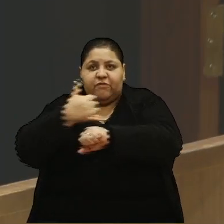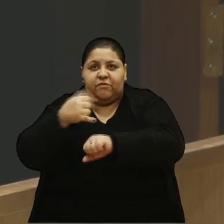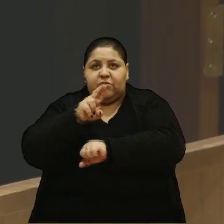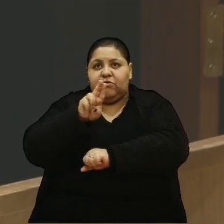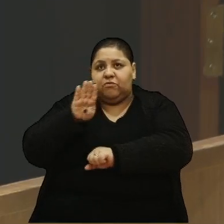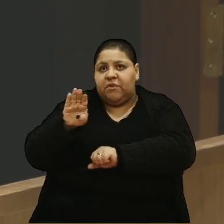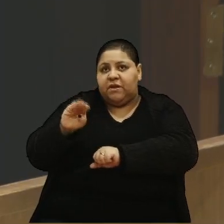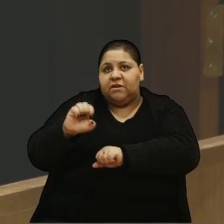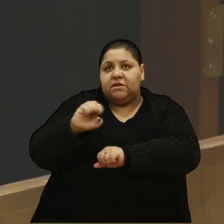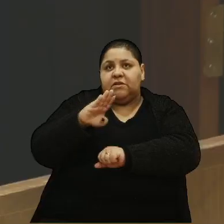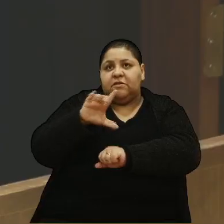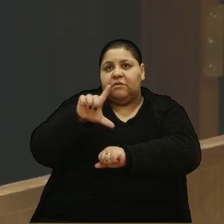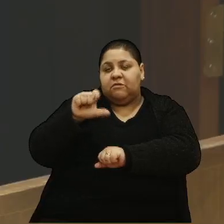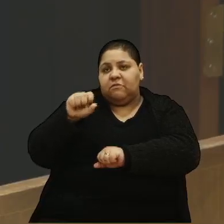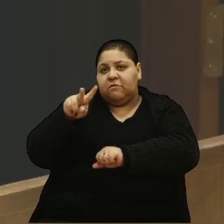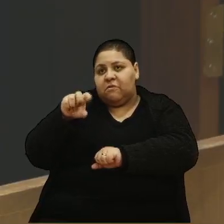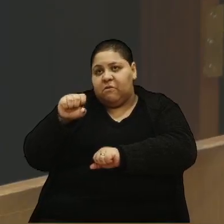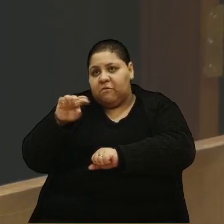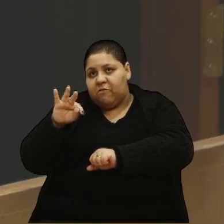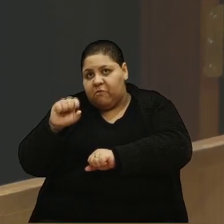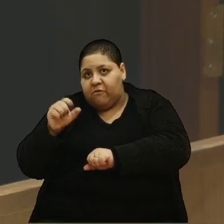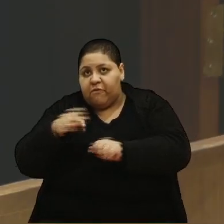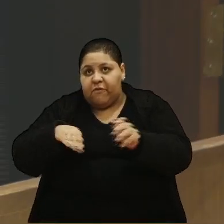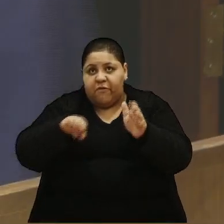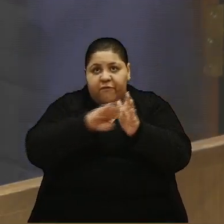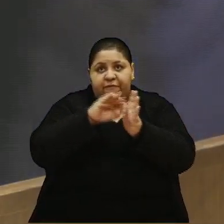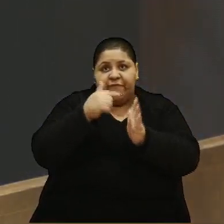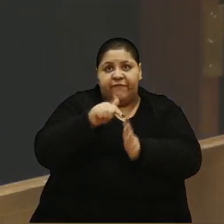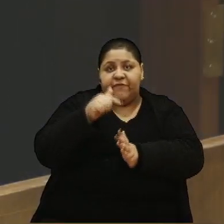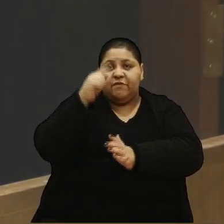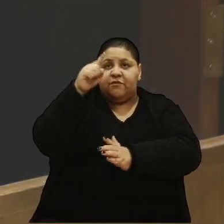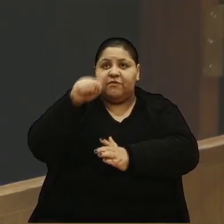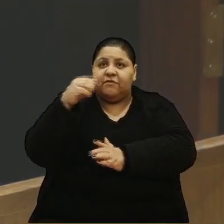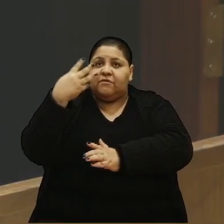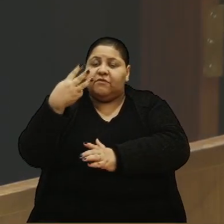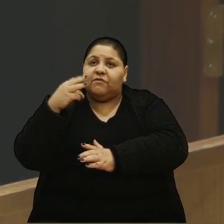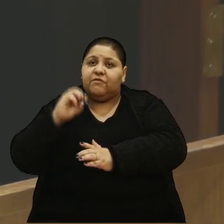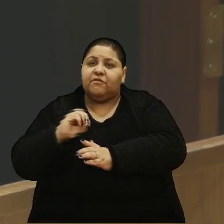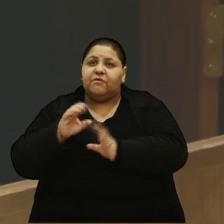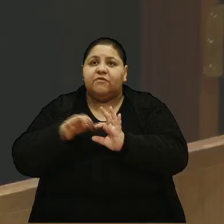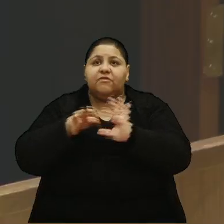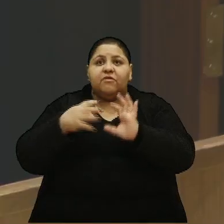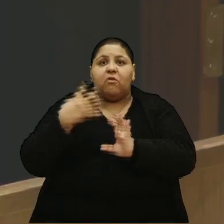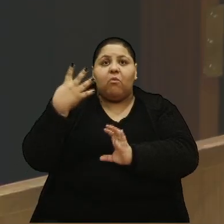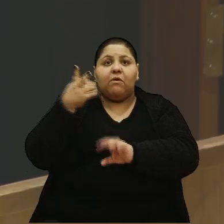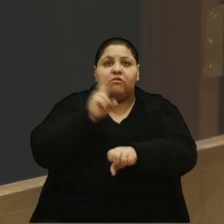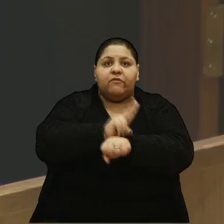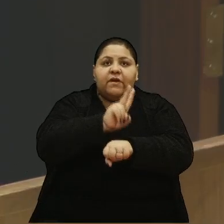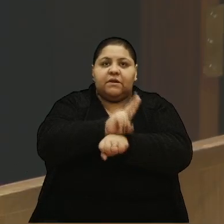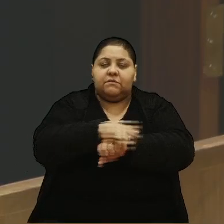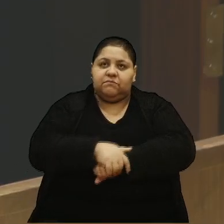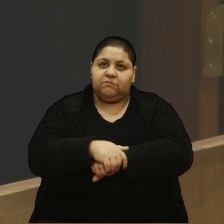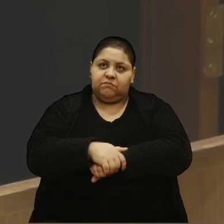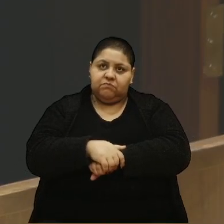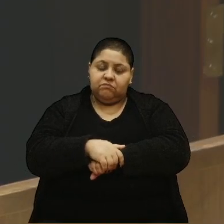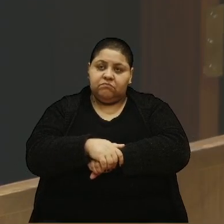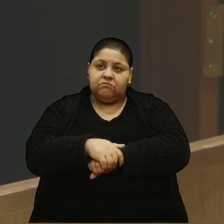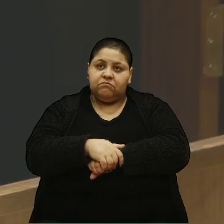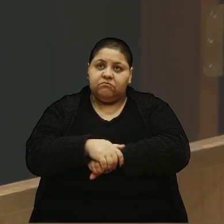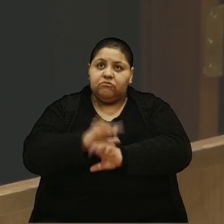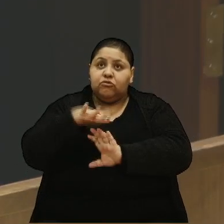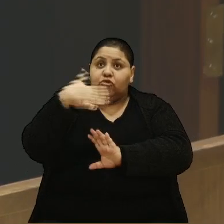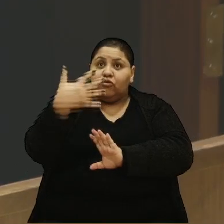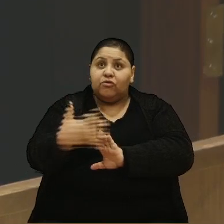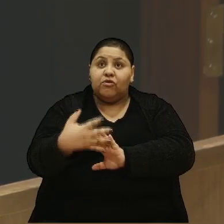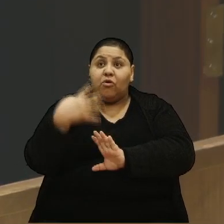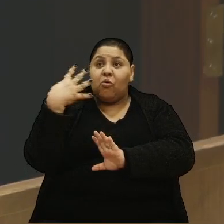Vista. Quando chega às 7h30, que abre o OBS, dispomos de 4 vagas. E aí o restante está lá